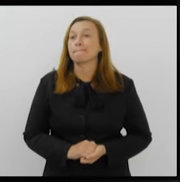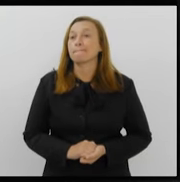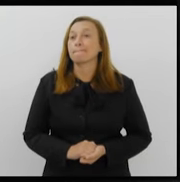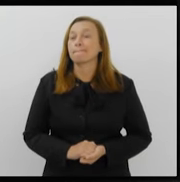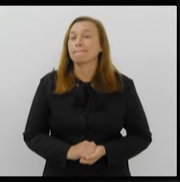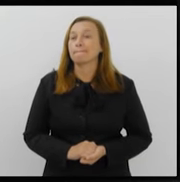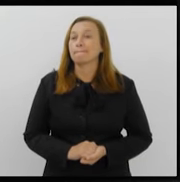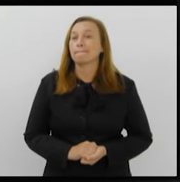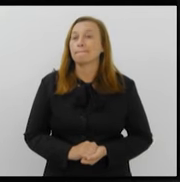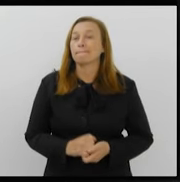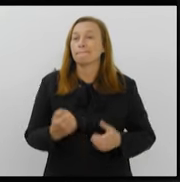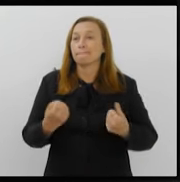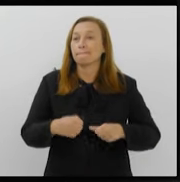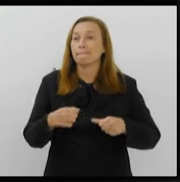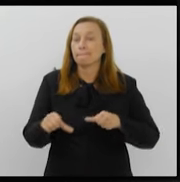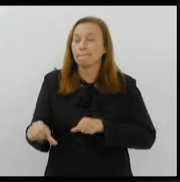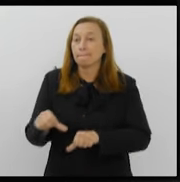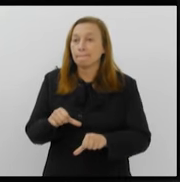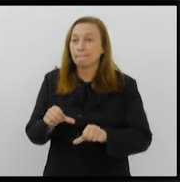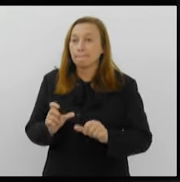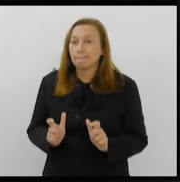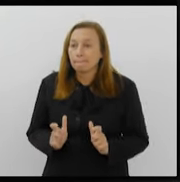que precisaremos trocar de lugar.